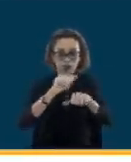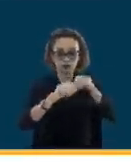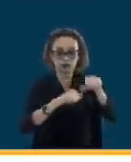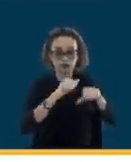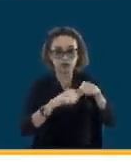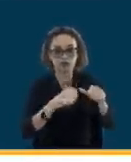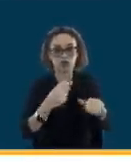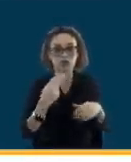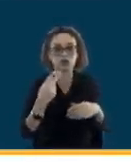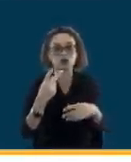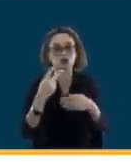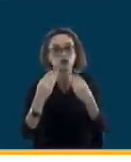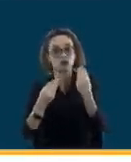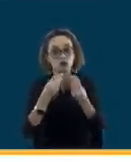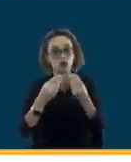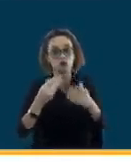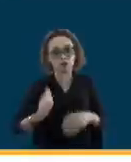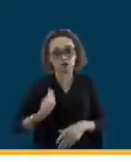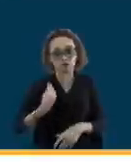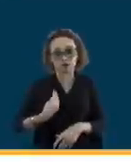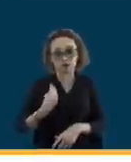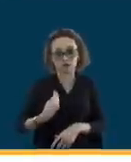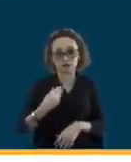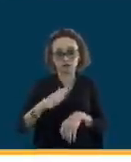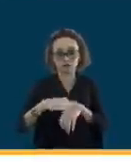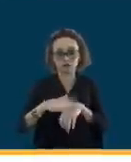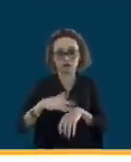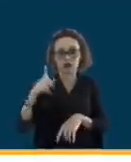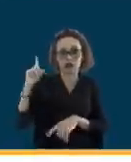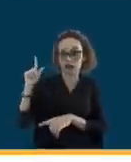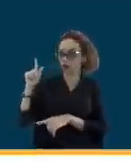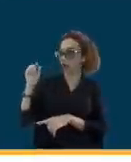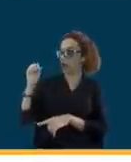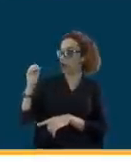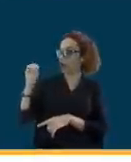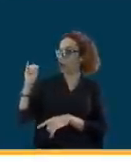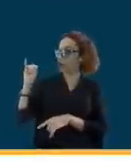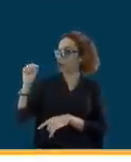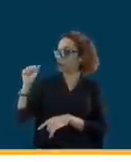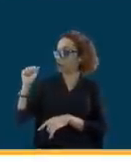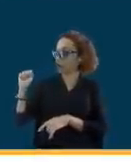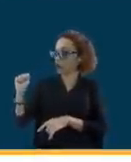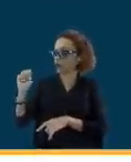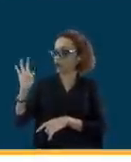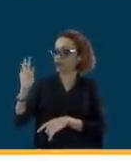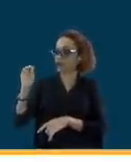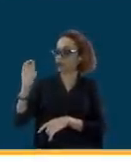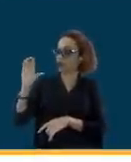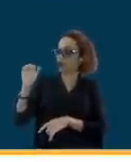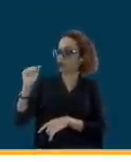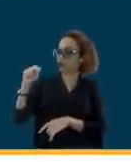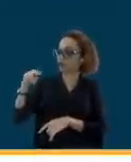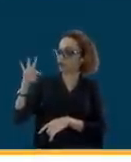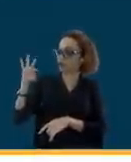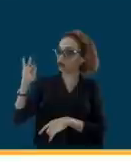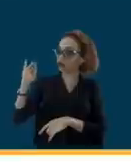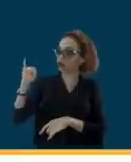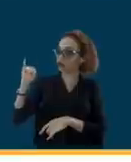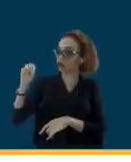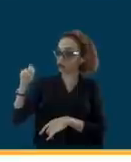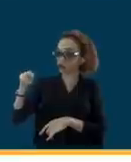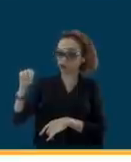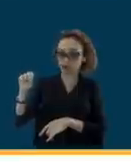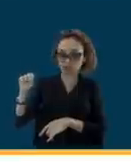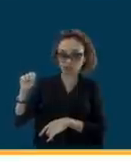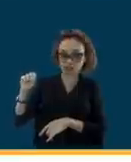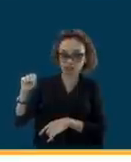lá no entre Goiás e Tocantins, né, foram os indígenas que ensinaram